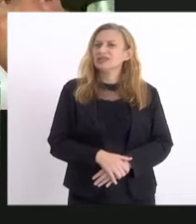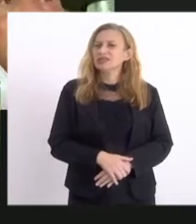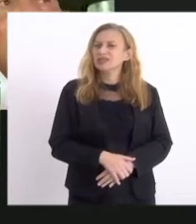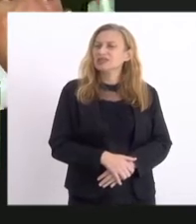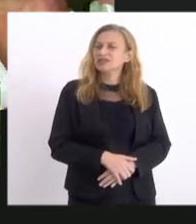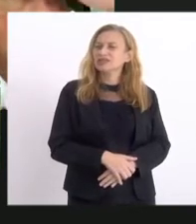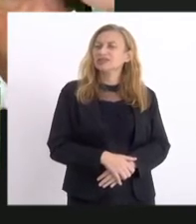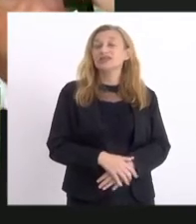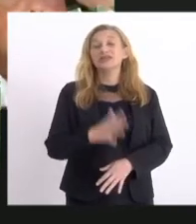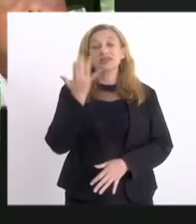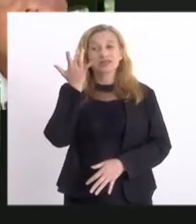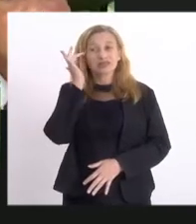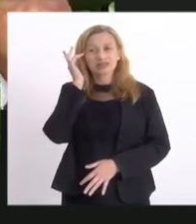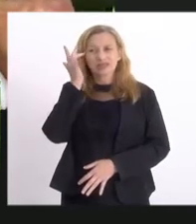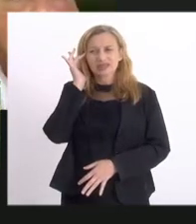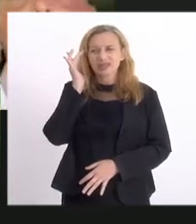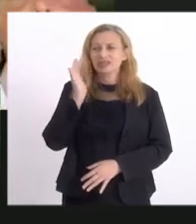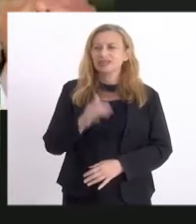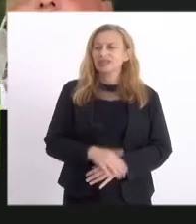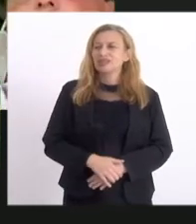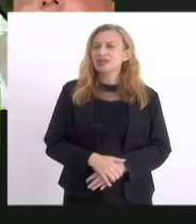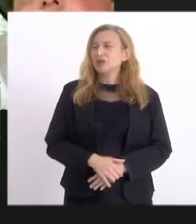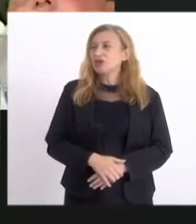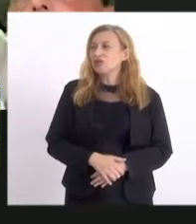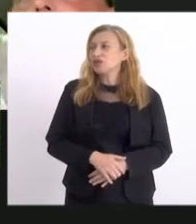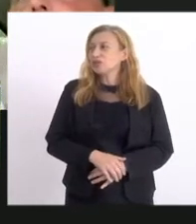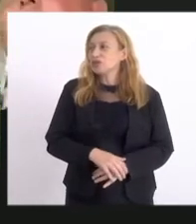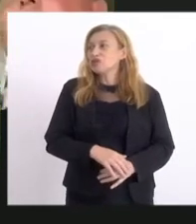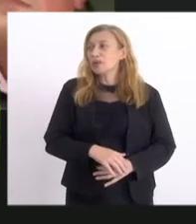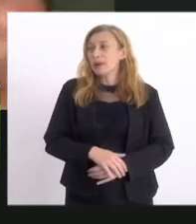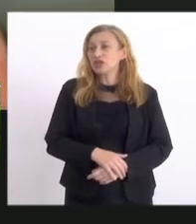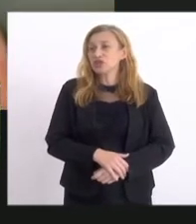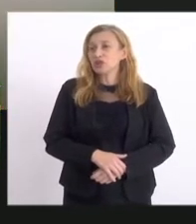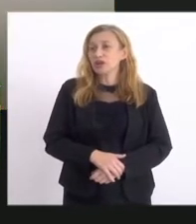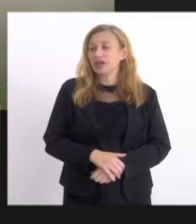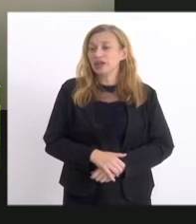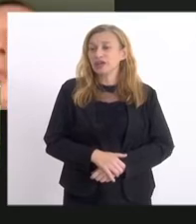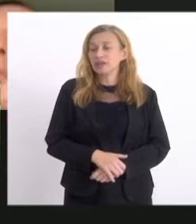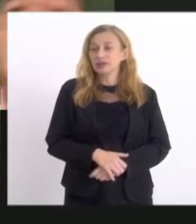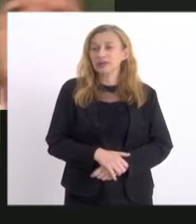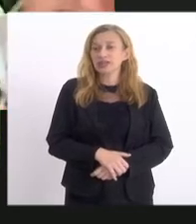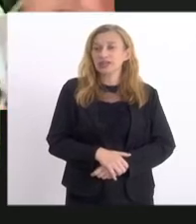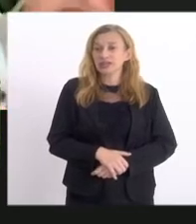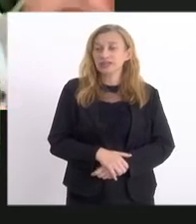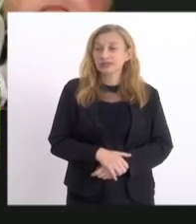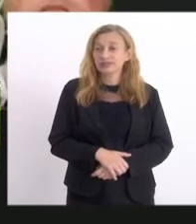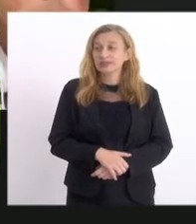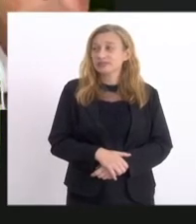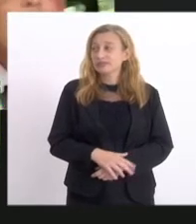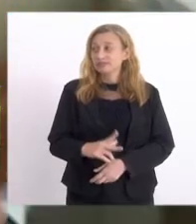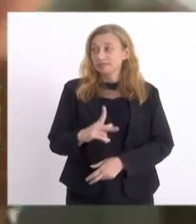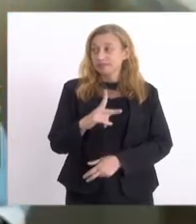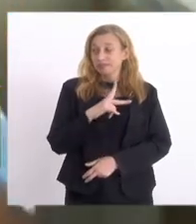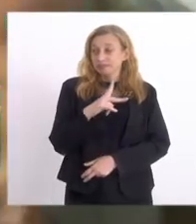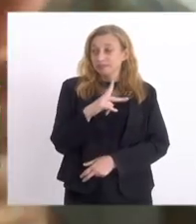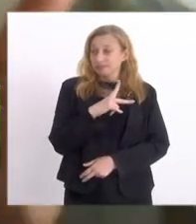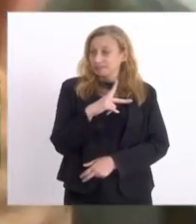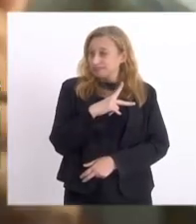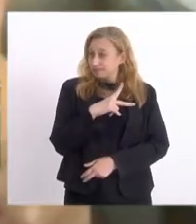Mas o que eu acho mais incrível é que eu, particularmente,